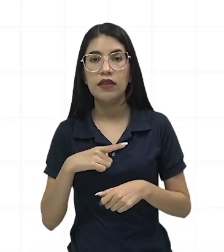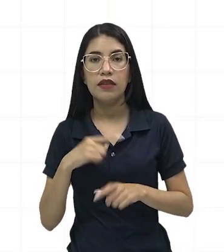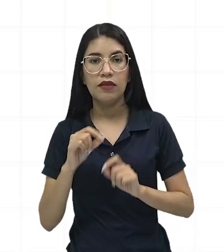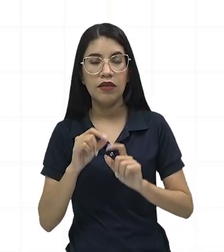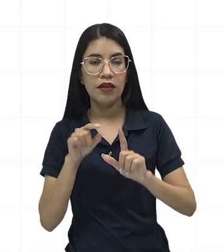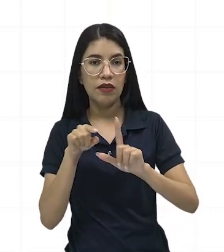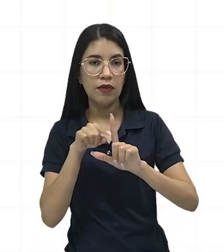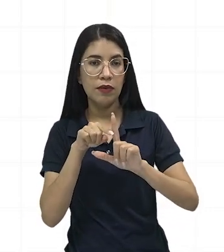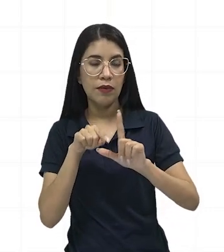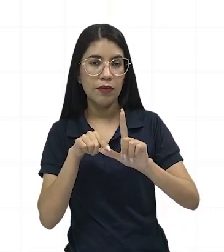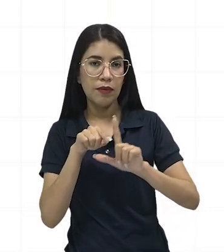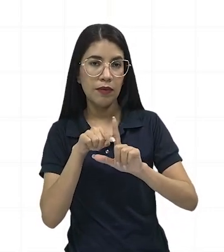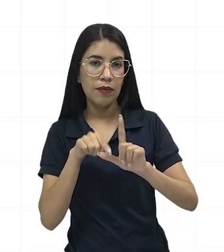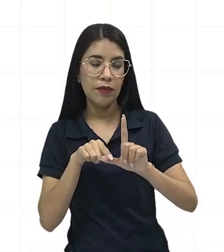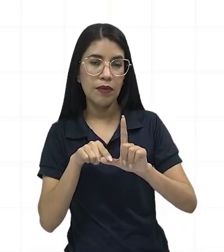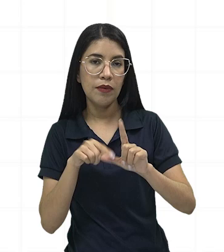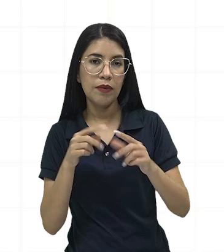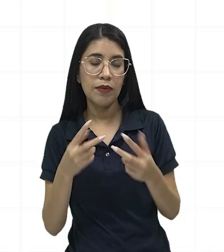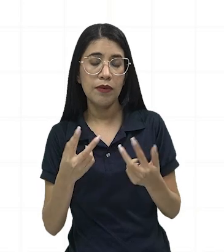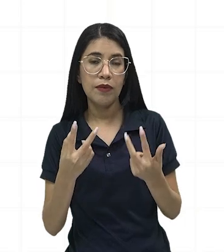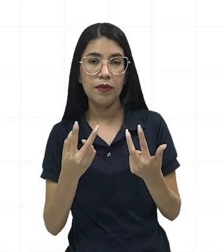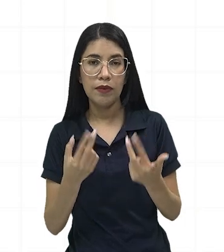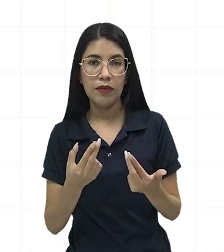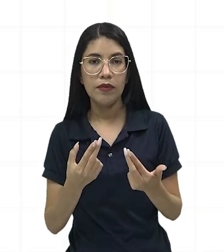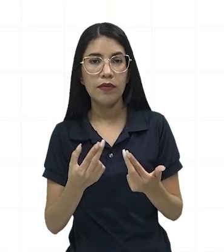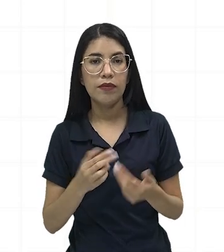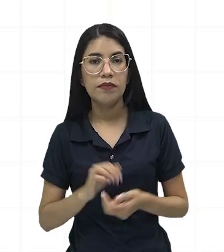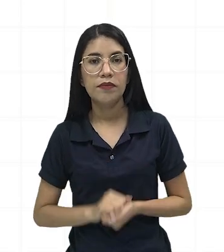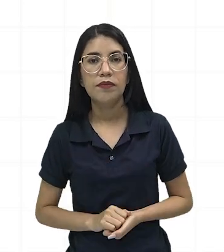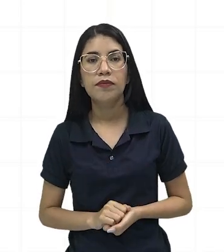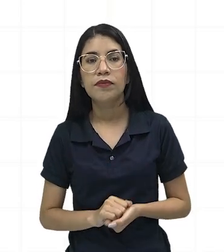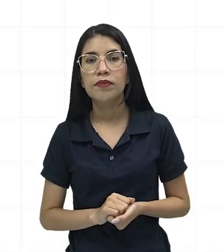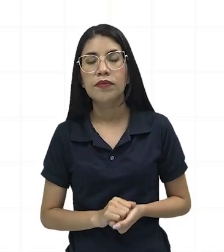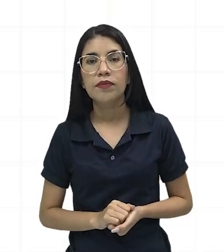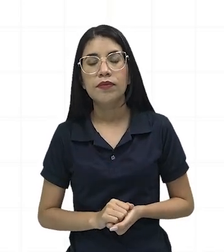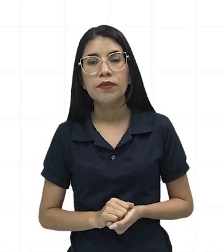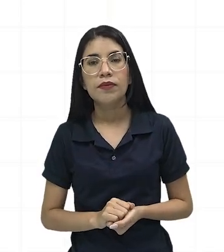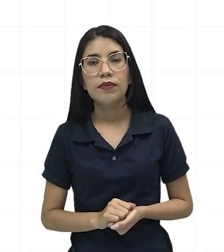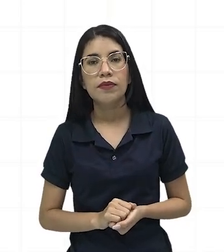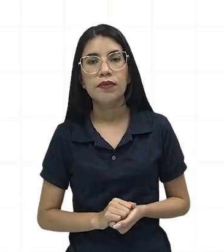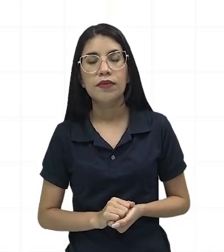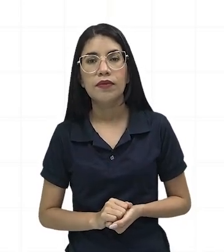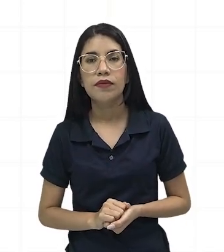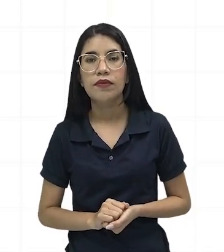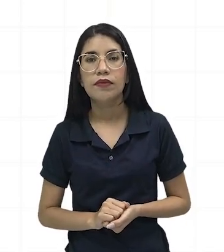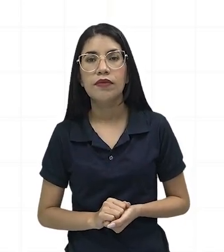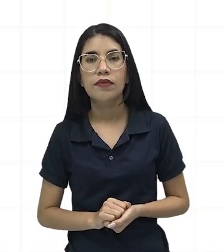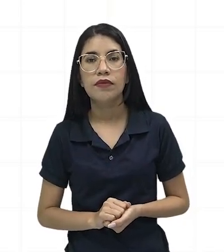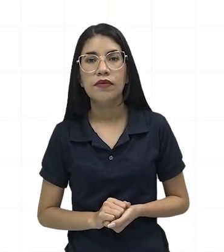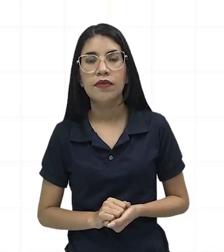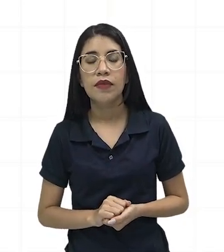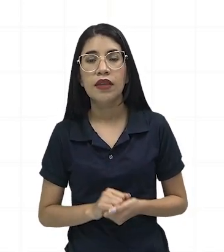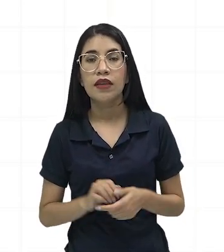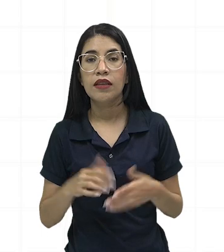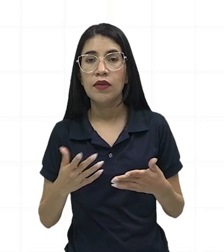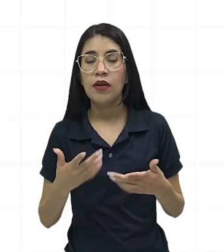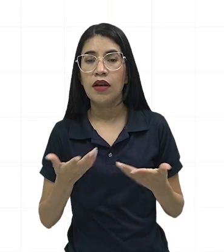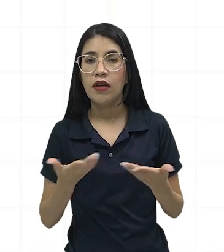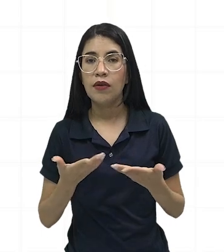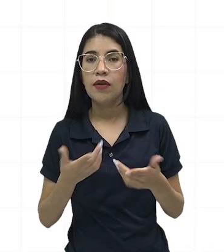o quê? Ter a mesma medida. Ah, professor, agora que vem o